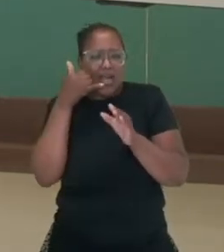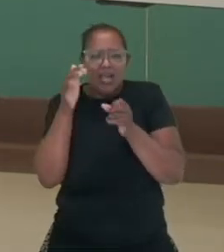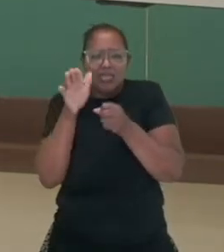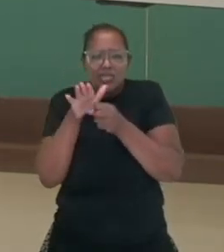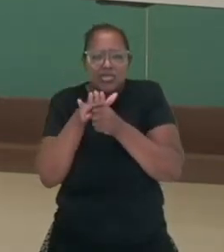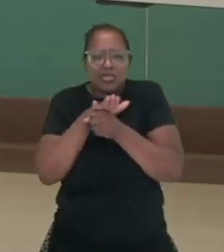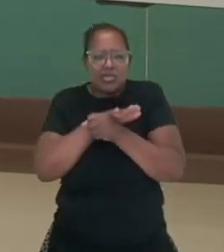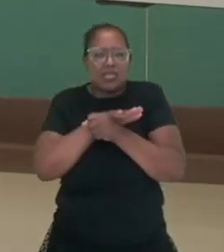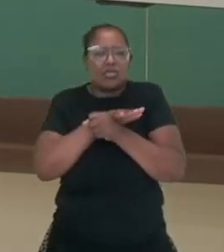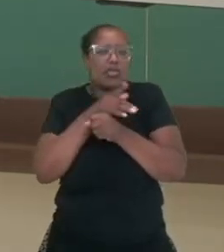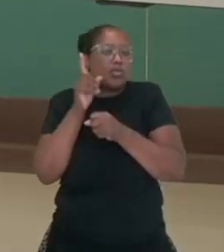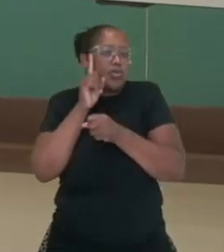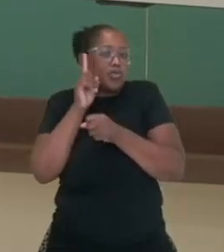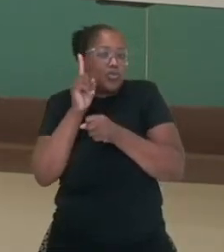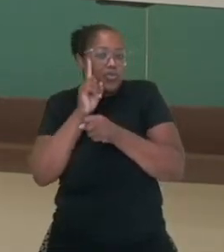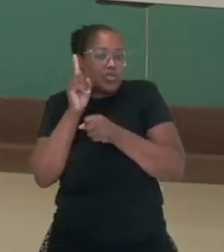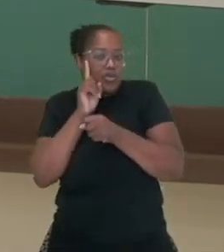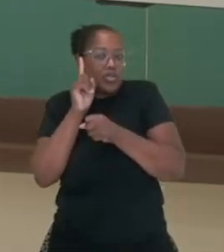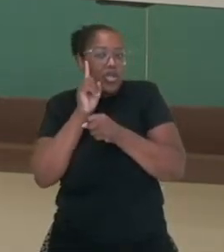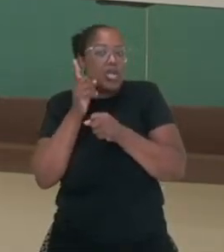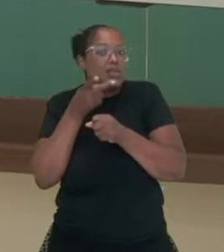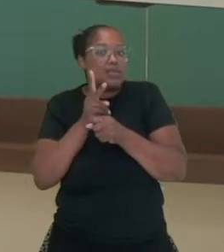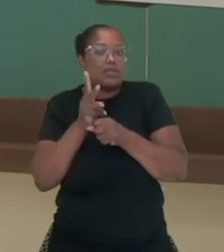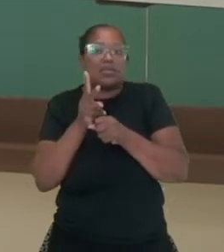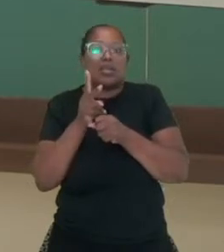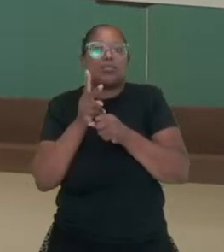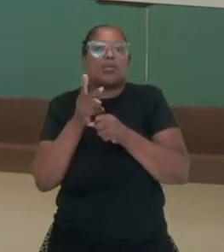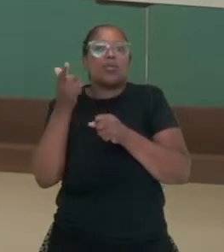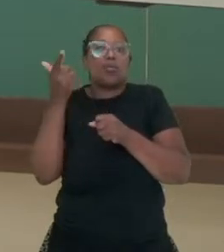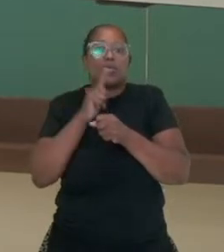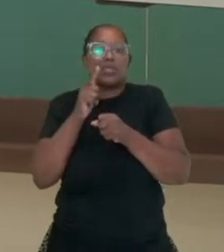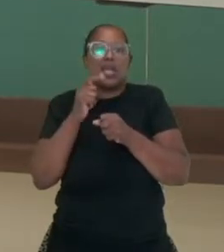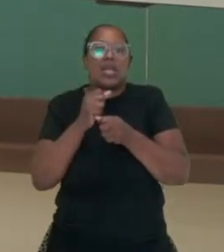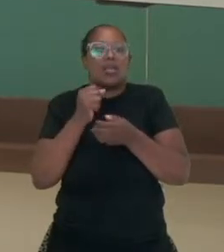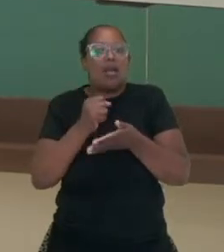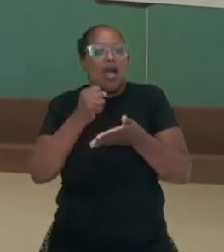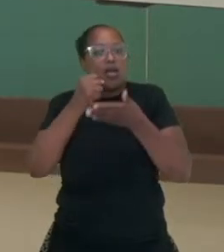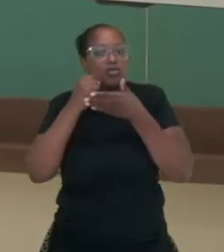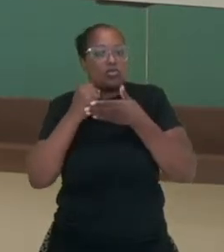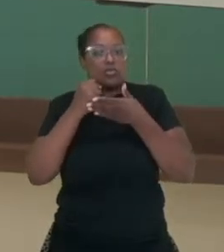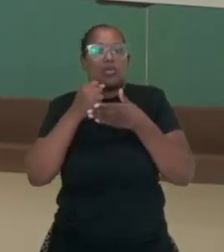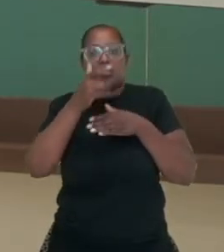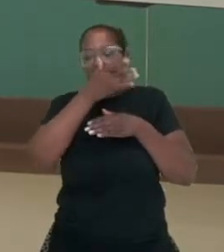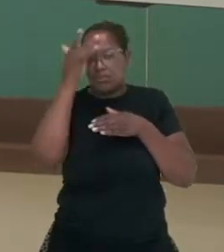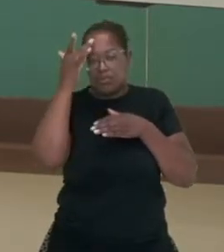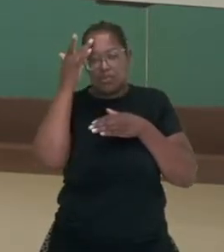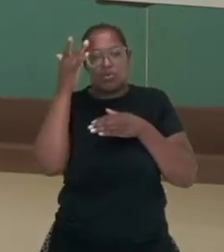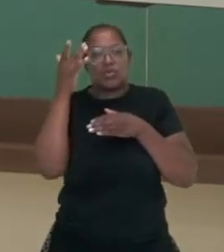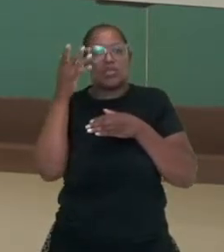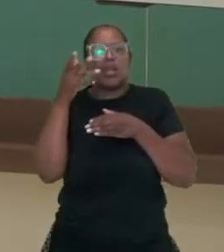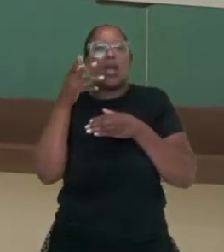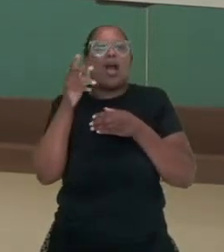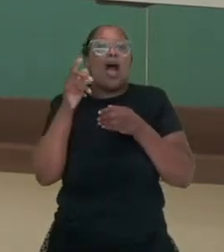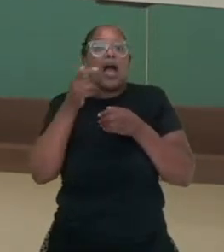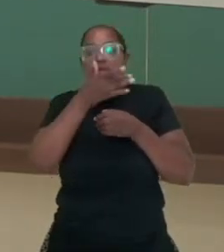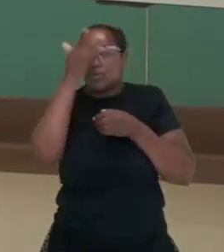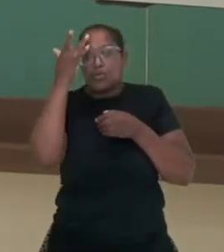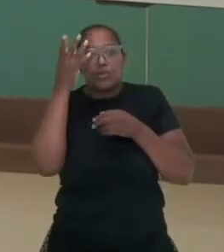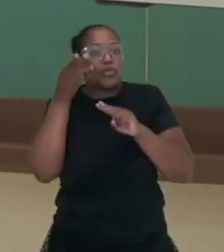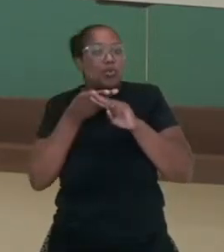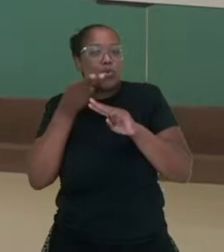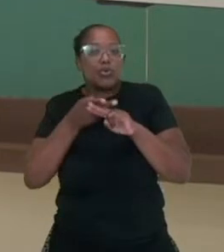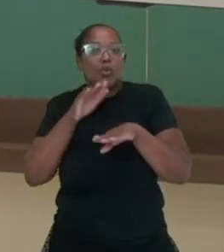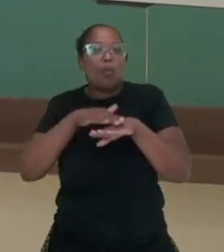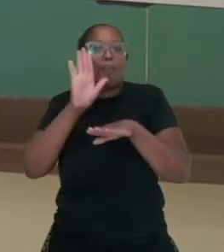dia a dia da população favorece para que as pessoas pratiquem cada vez menos atividades físicas? Olha